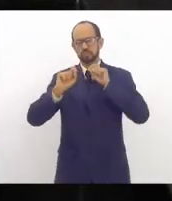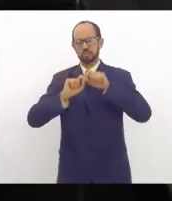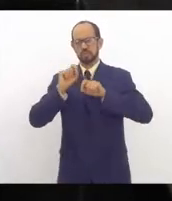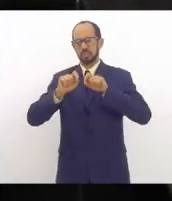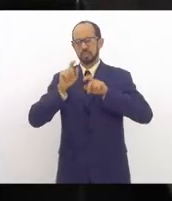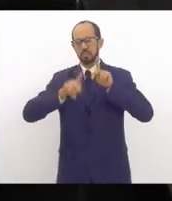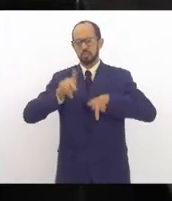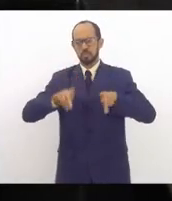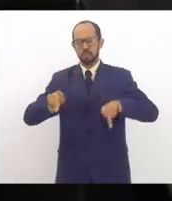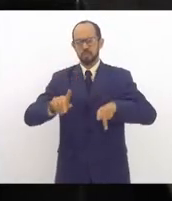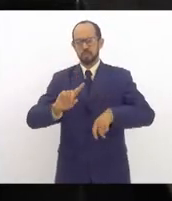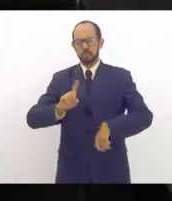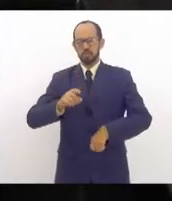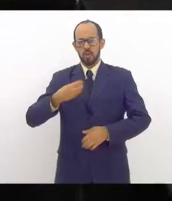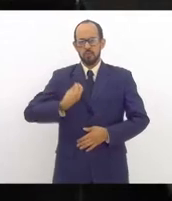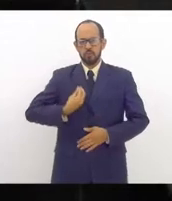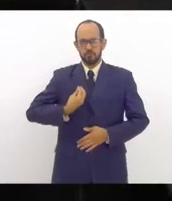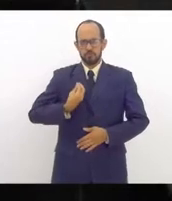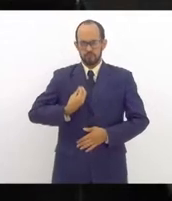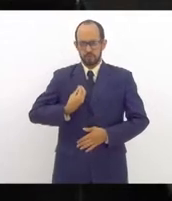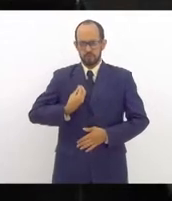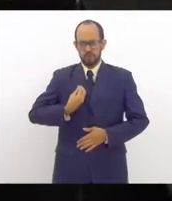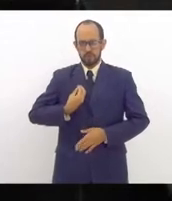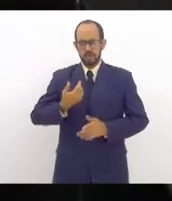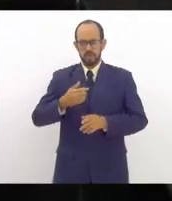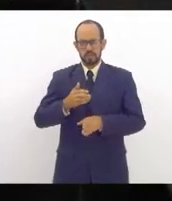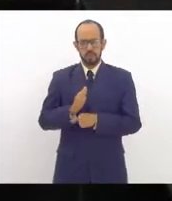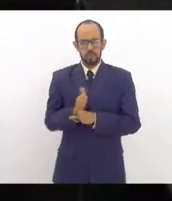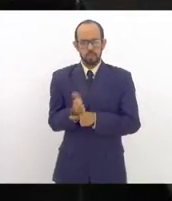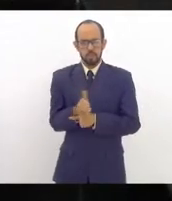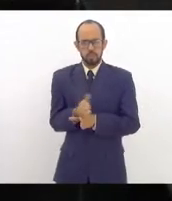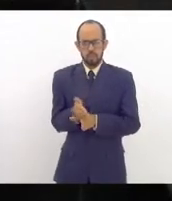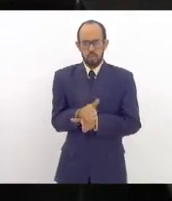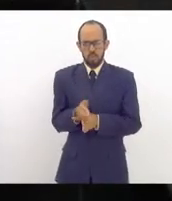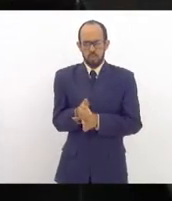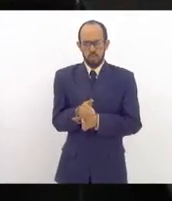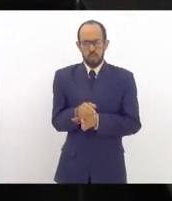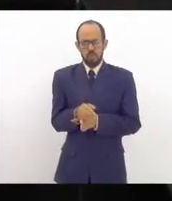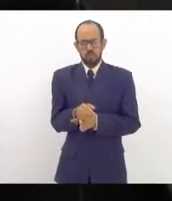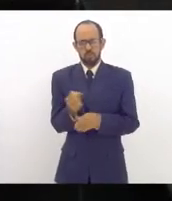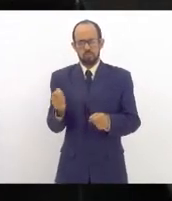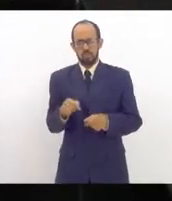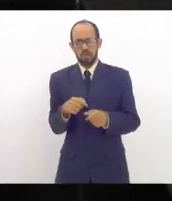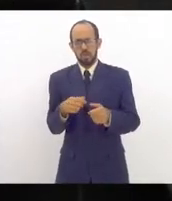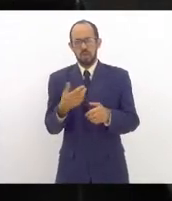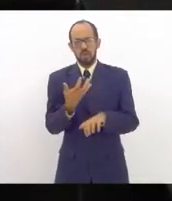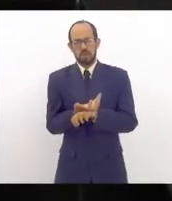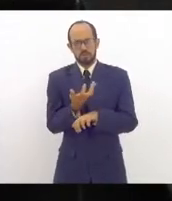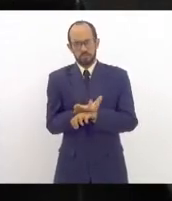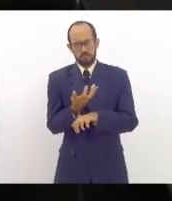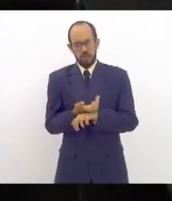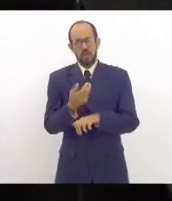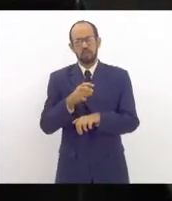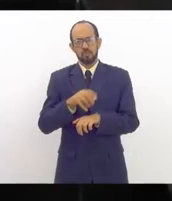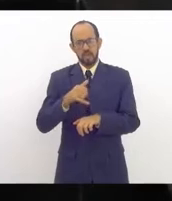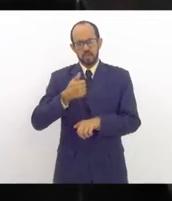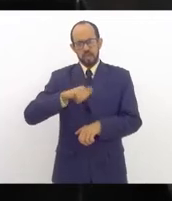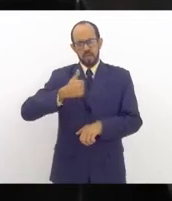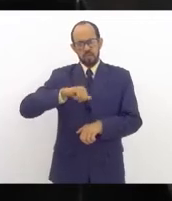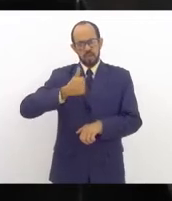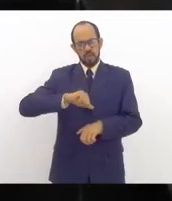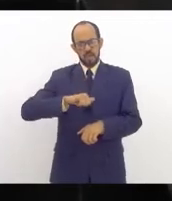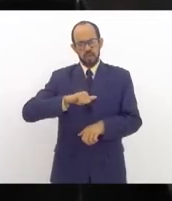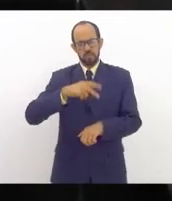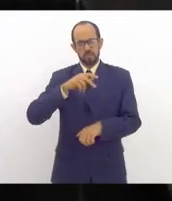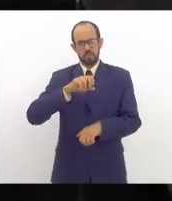Não viva instabilidade em segurança jurídica nesse momento nós a matéria está sendo apreciada pelo STF